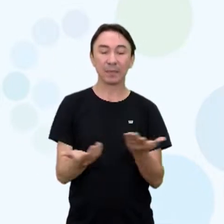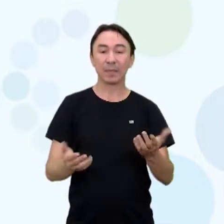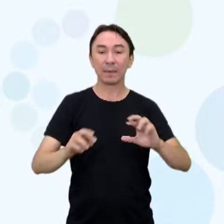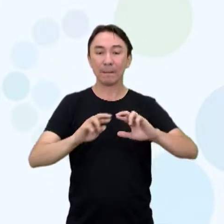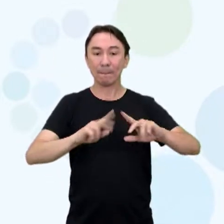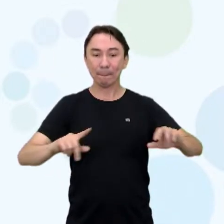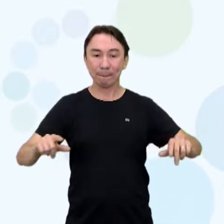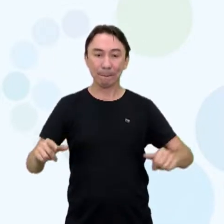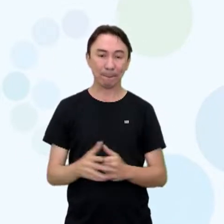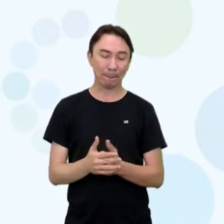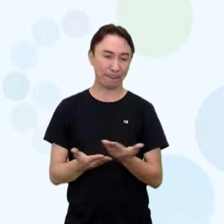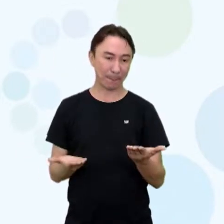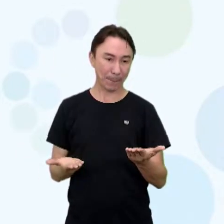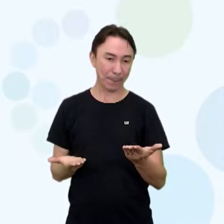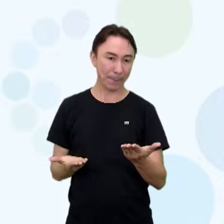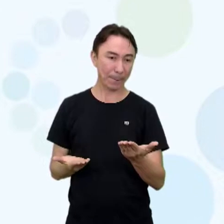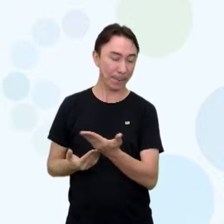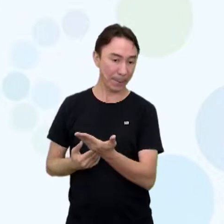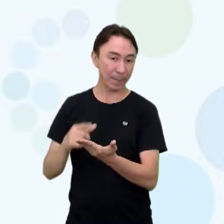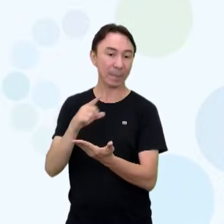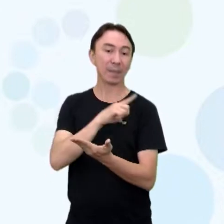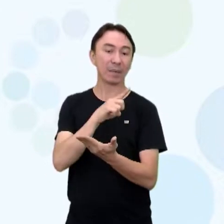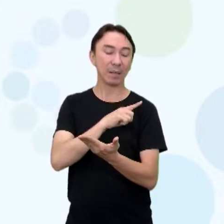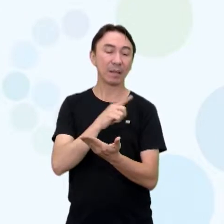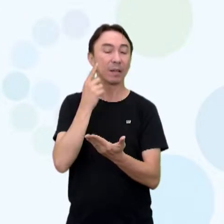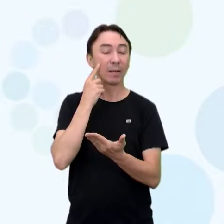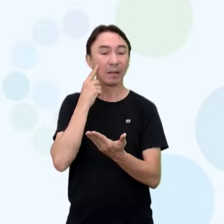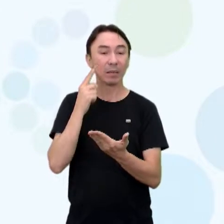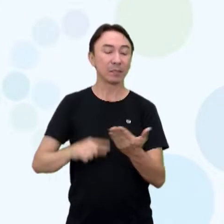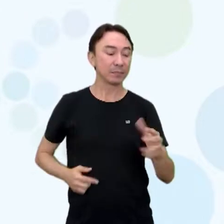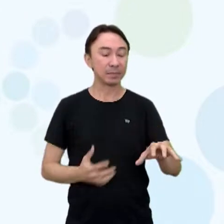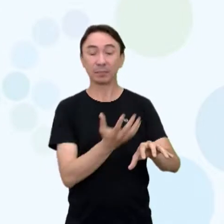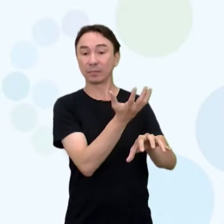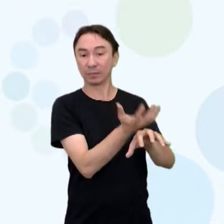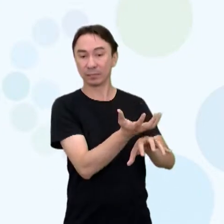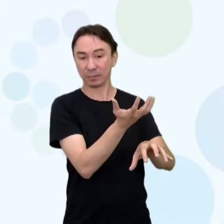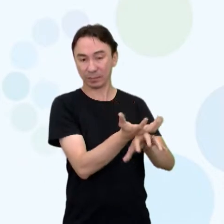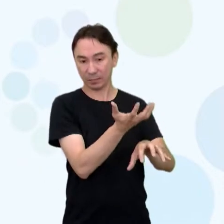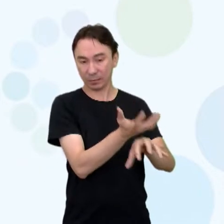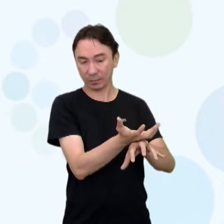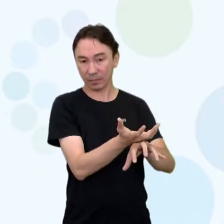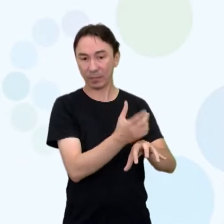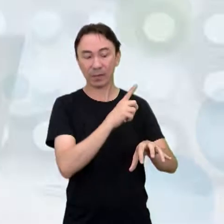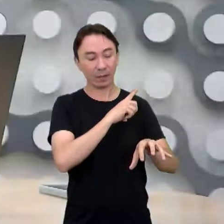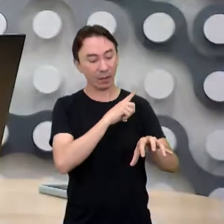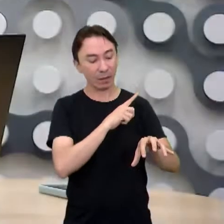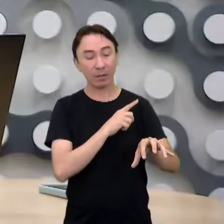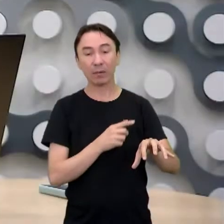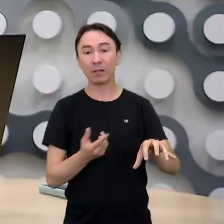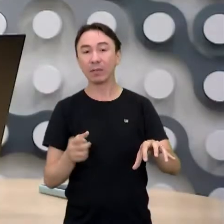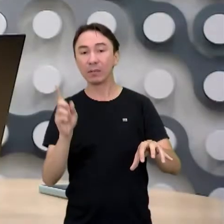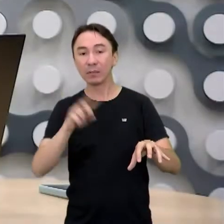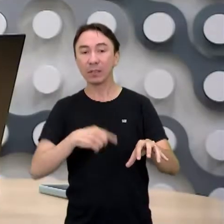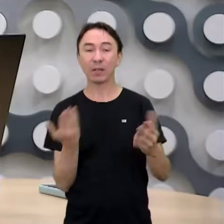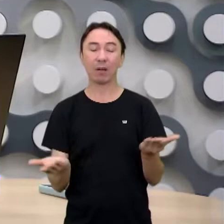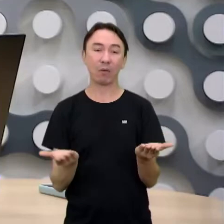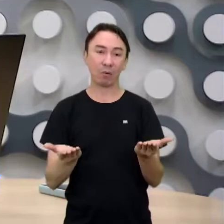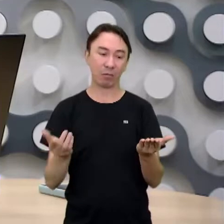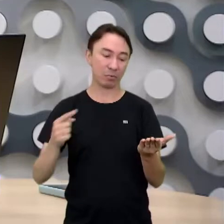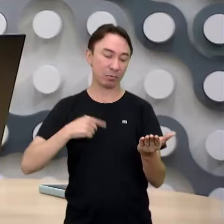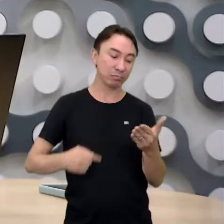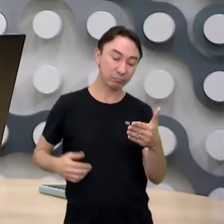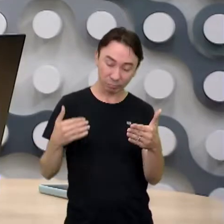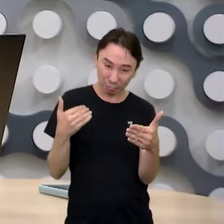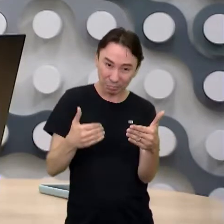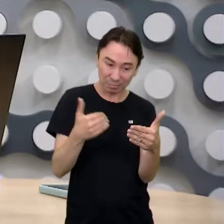Importam. E aí o componente que eu já citei, o componente 3. Então veja que já estamos chegando aí na reta final, né, de